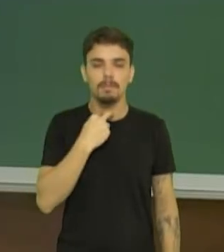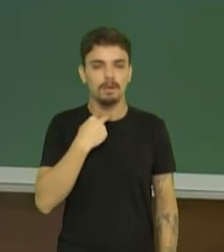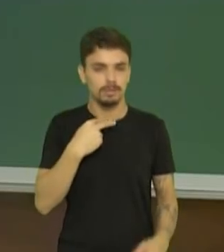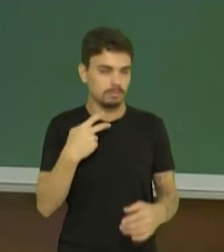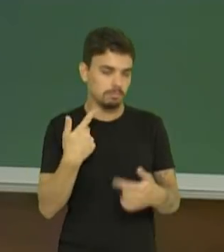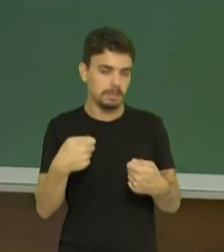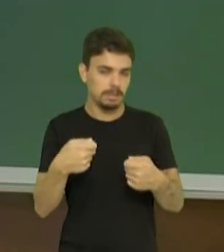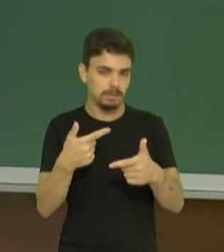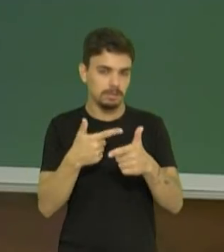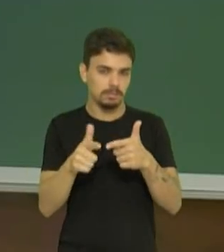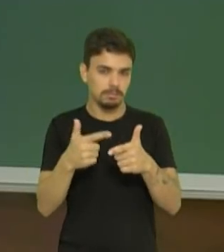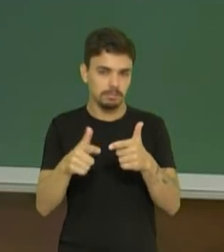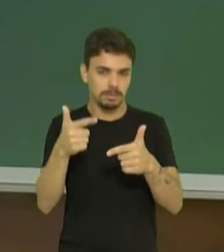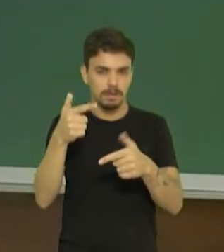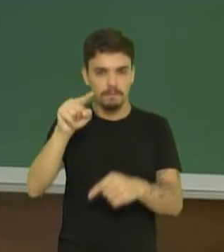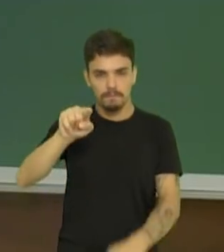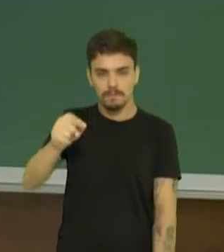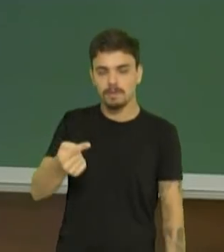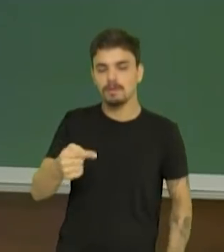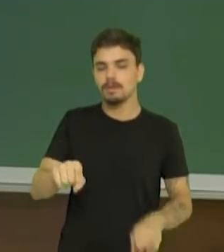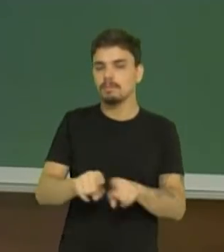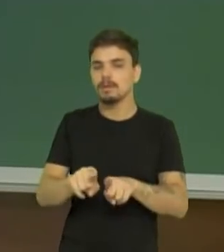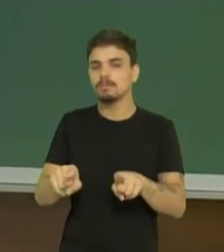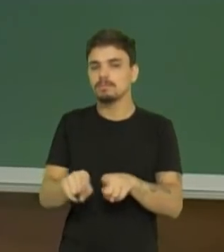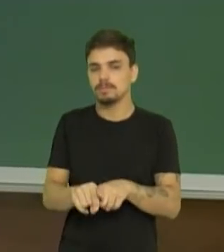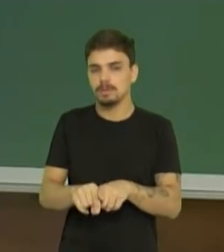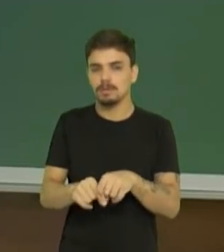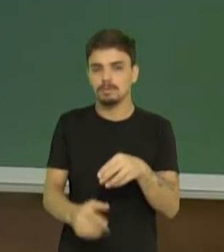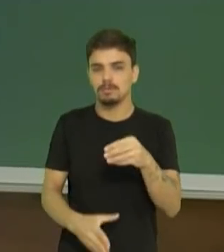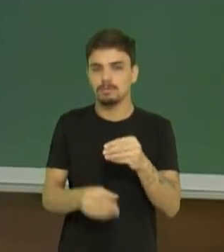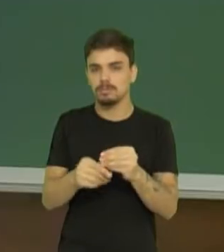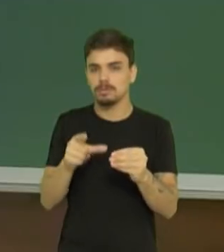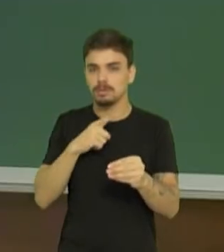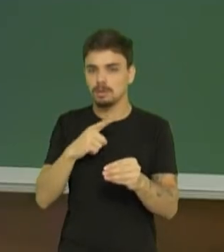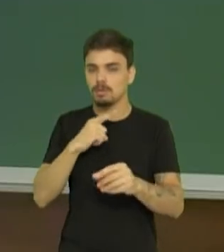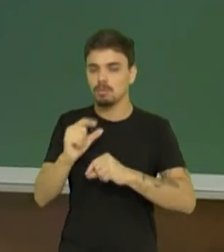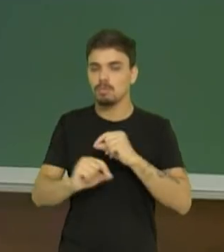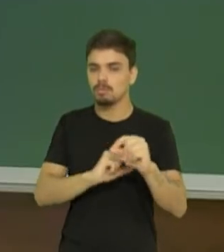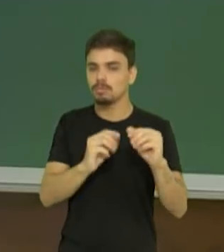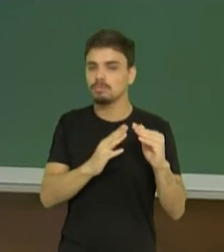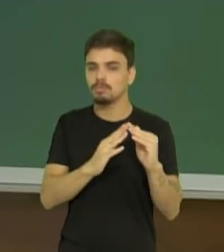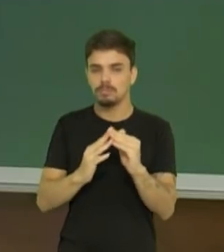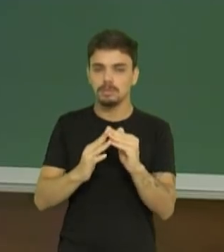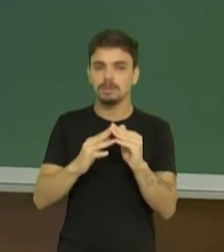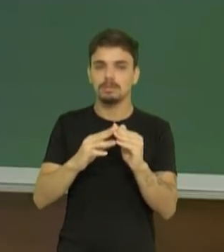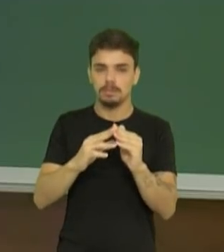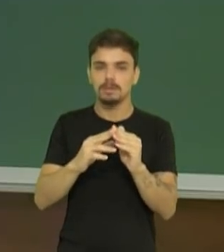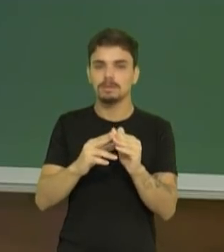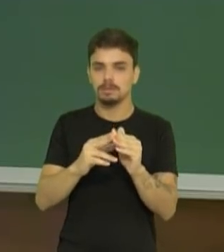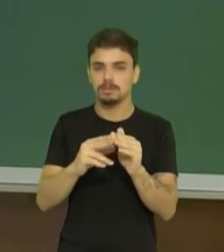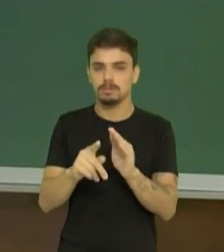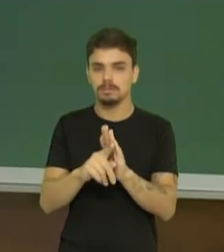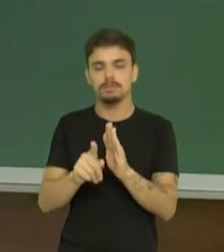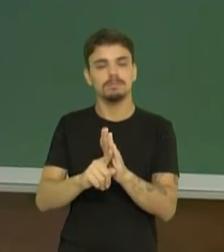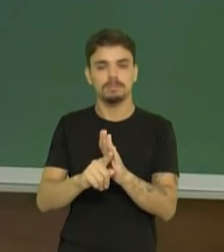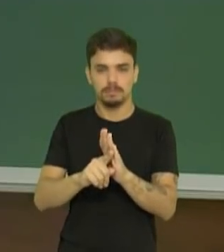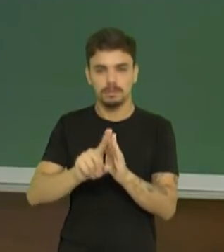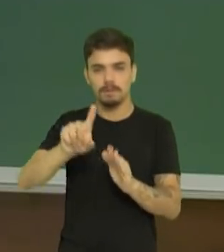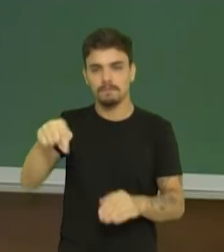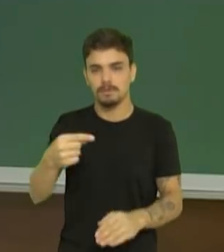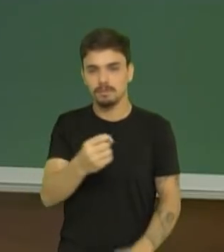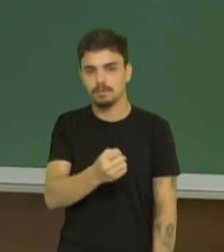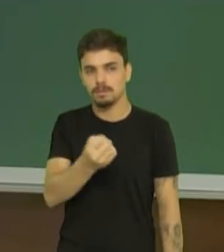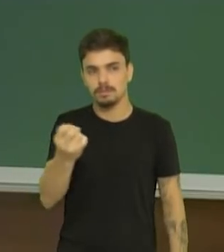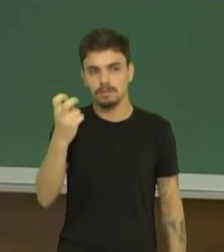né? Acrescento mais um 0, que isso quer dizer que vai entrar uma casa mais a segunda casa depois dessa vírgula, já entrou